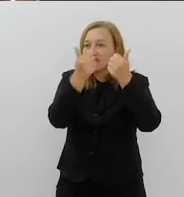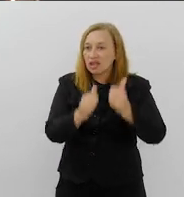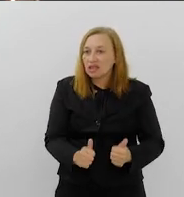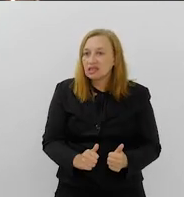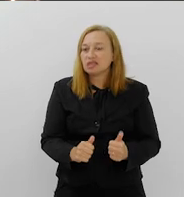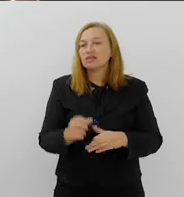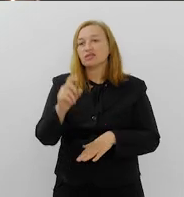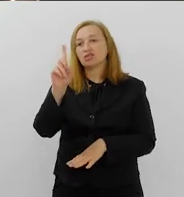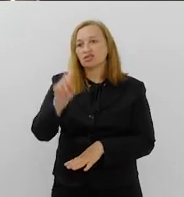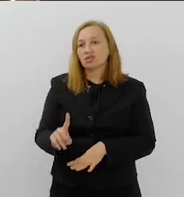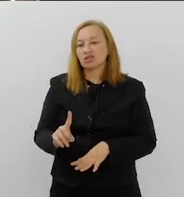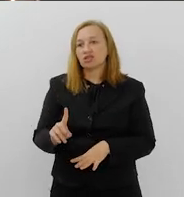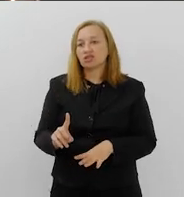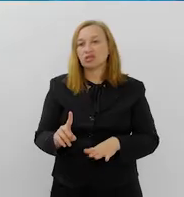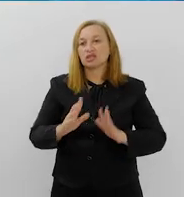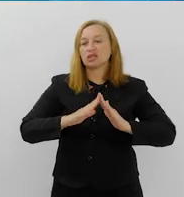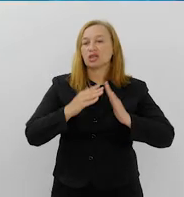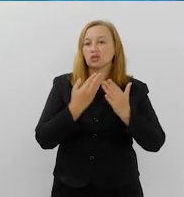da direção dessas escolas?